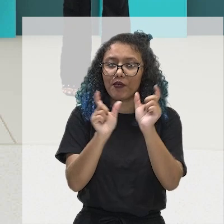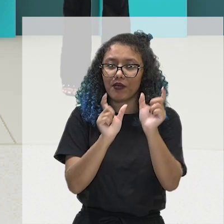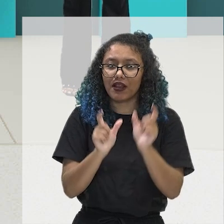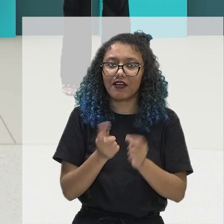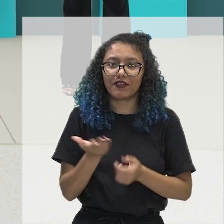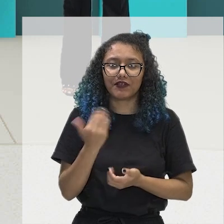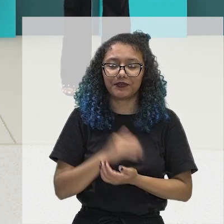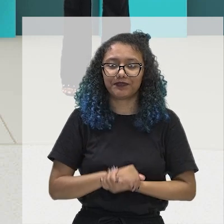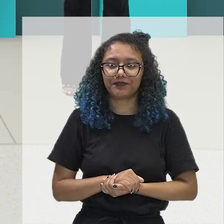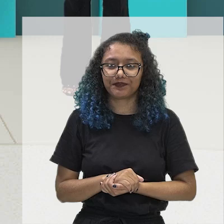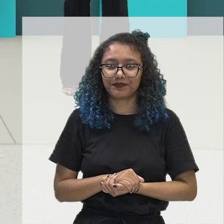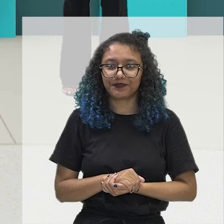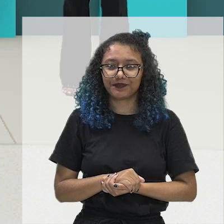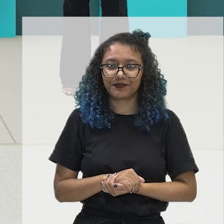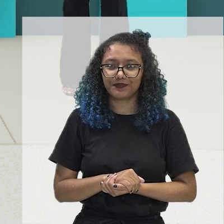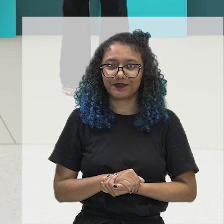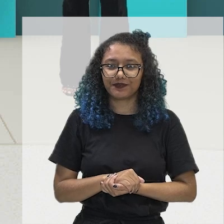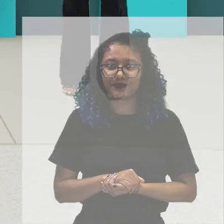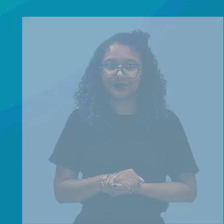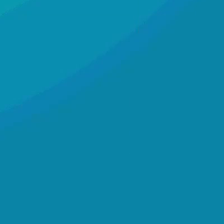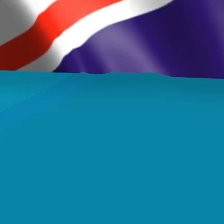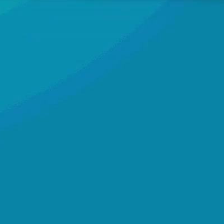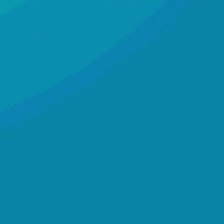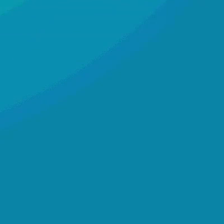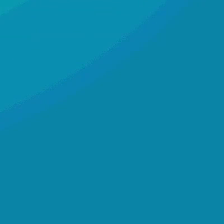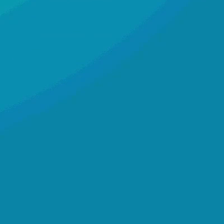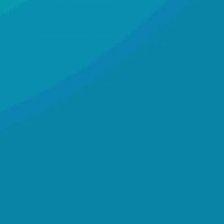elas, ok? Let's go!